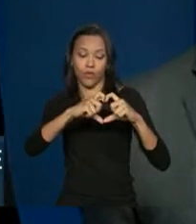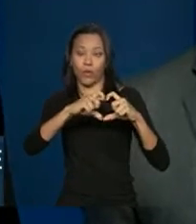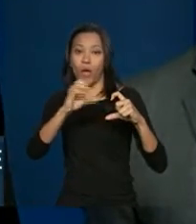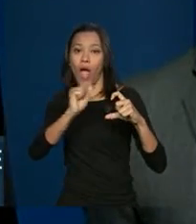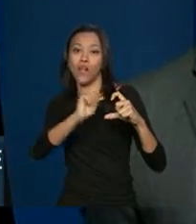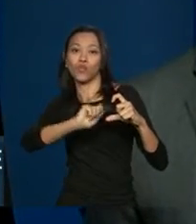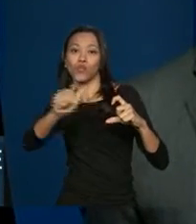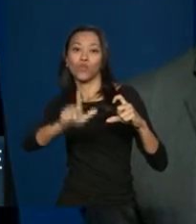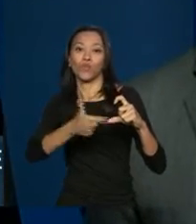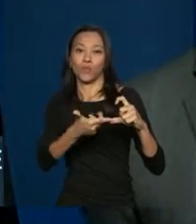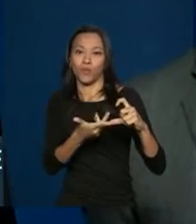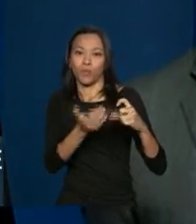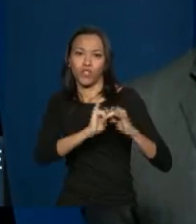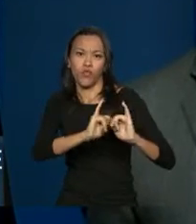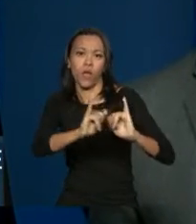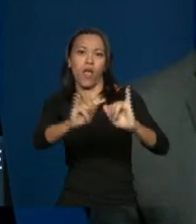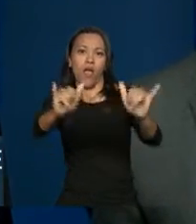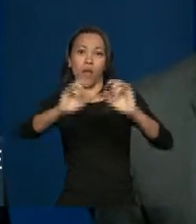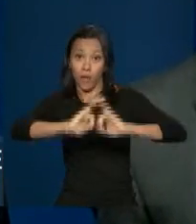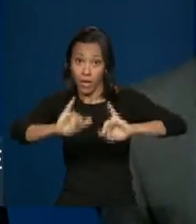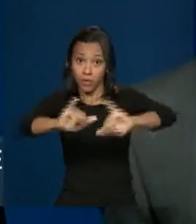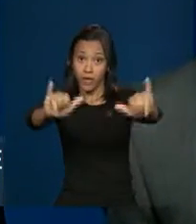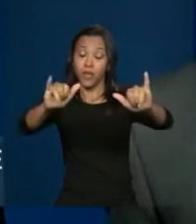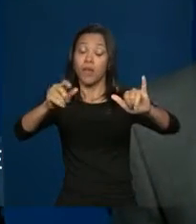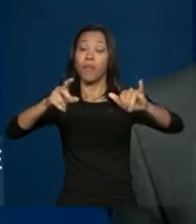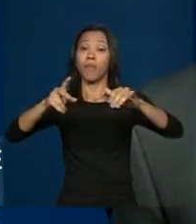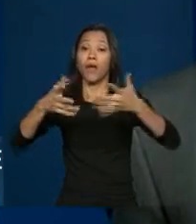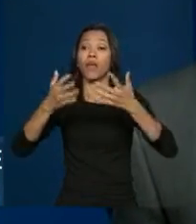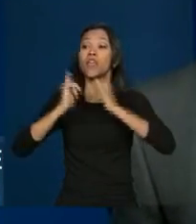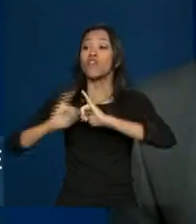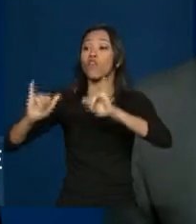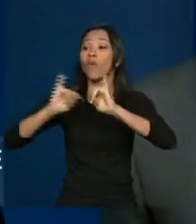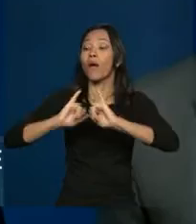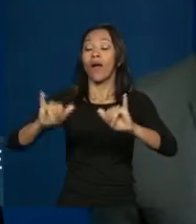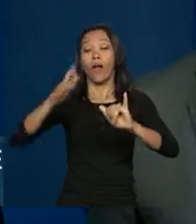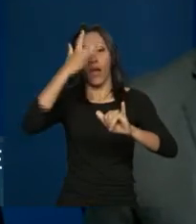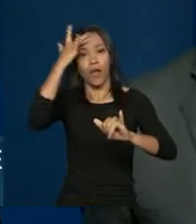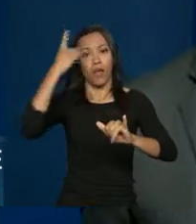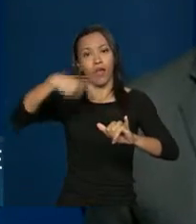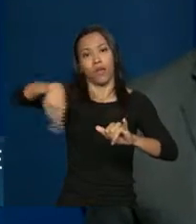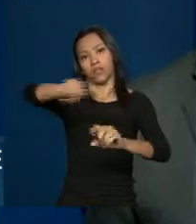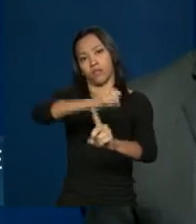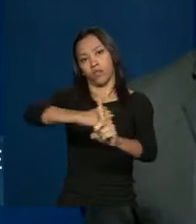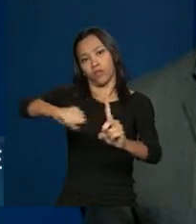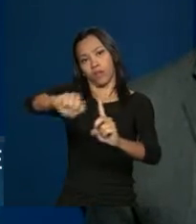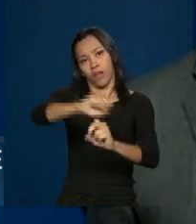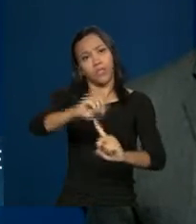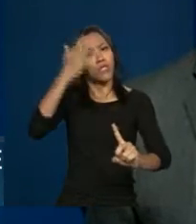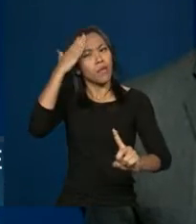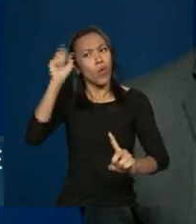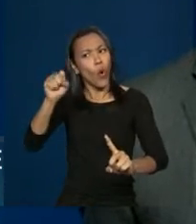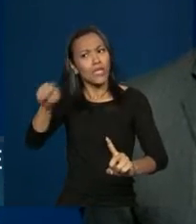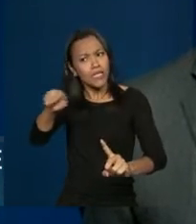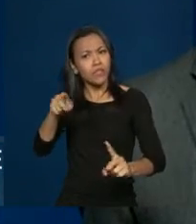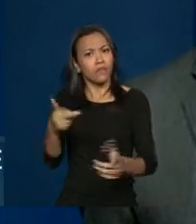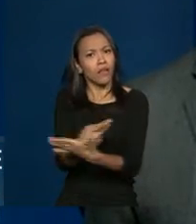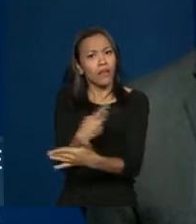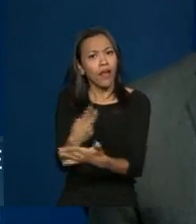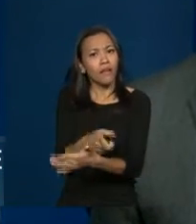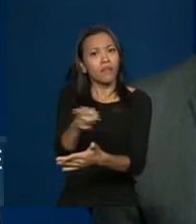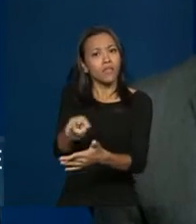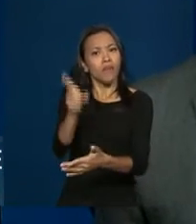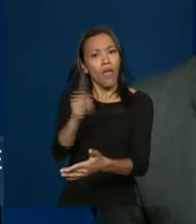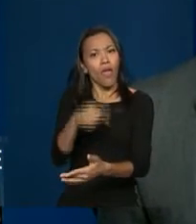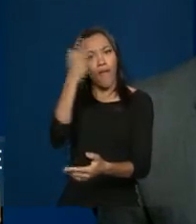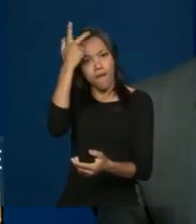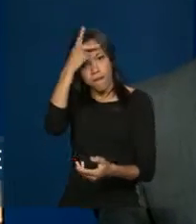e informa a sociedade sobre o que é tráfico de pessoas, você garante maior confiabilidade no sistema.